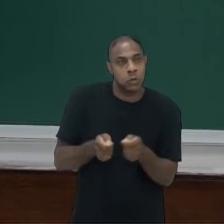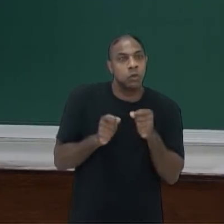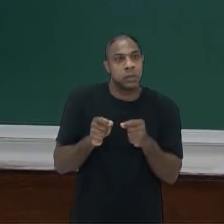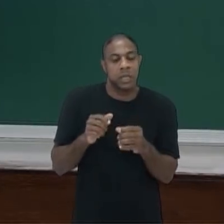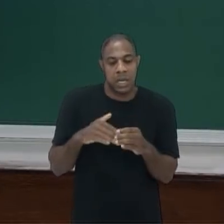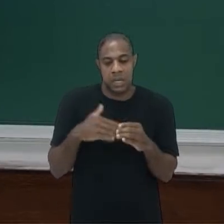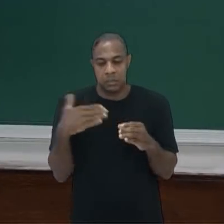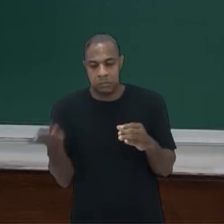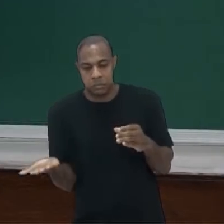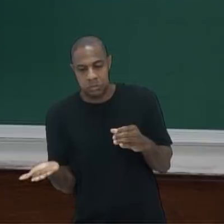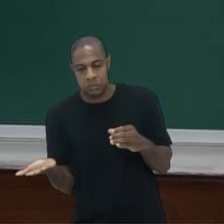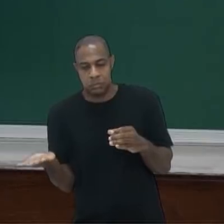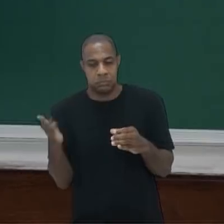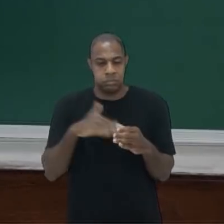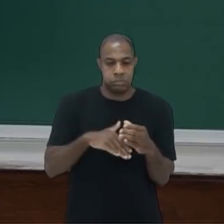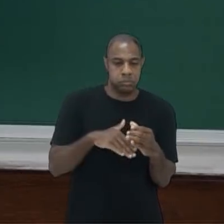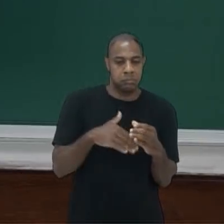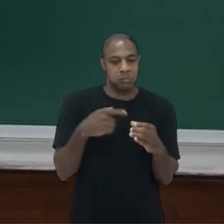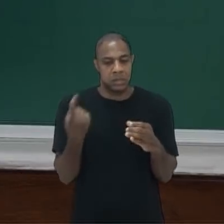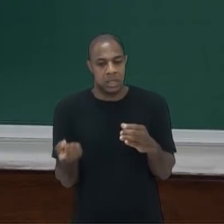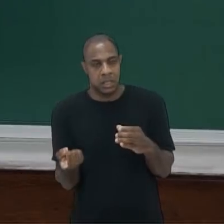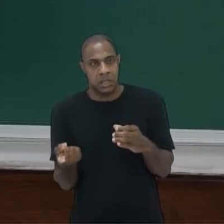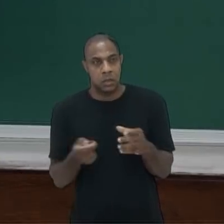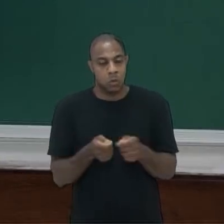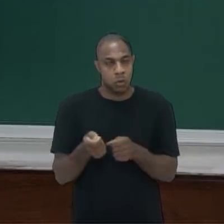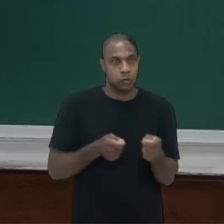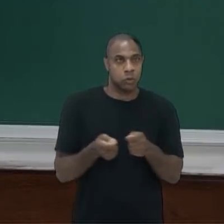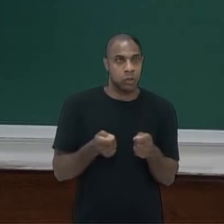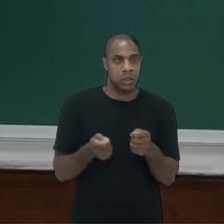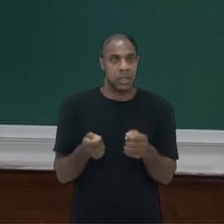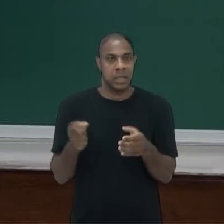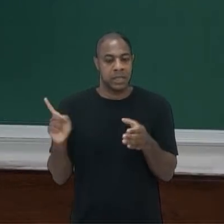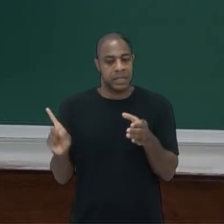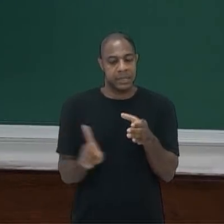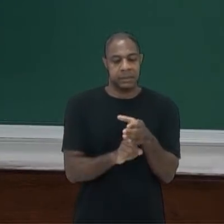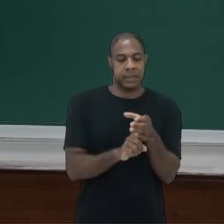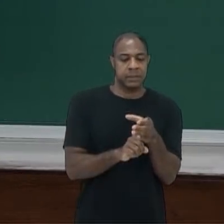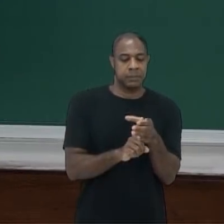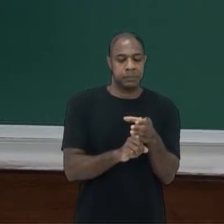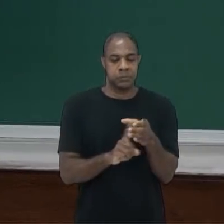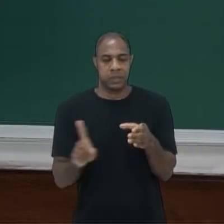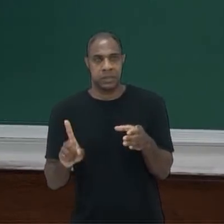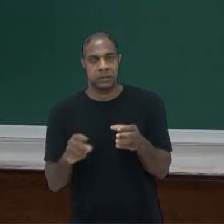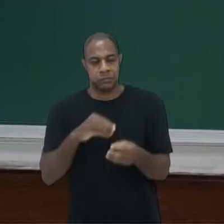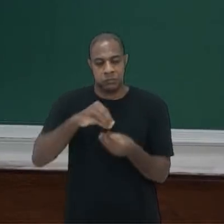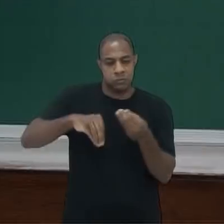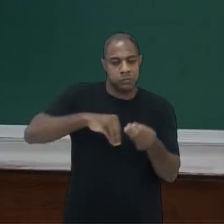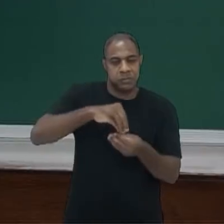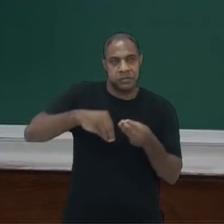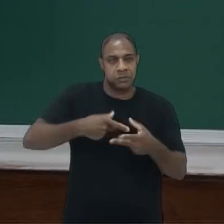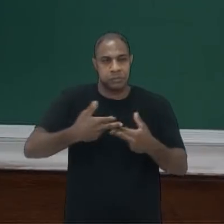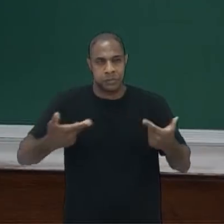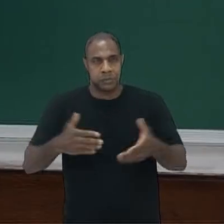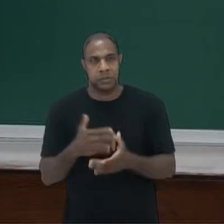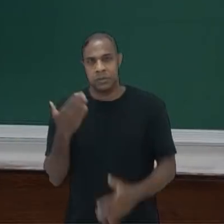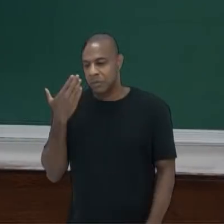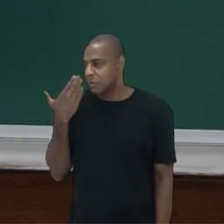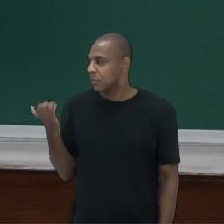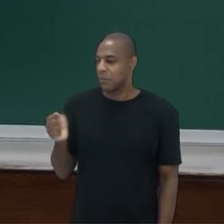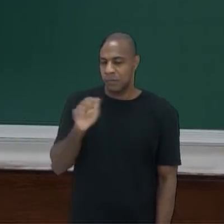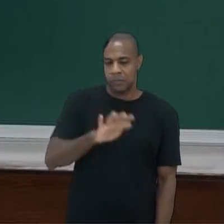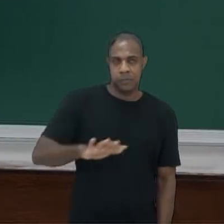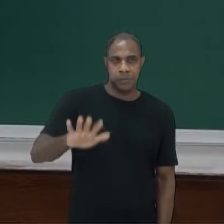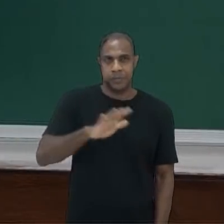a saída de certas substâncias. Se vocês observarem ali na imagem, eu coloquei um desenho esquemático e, menorzinho, tem